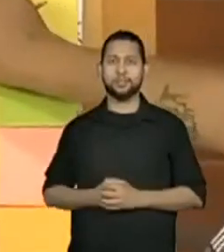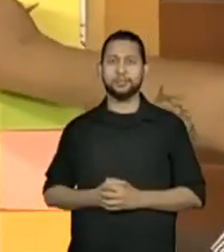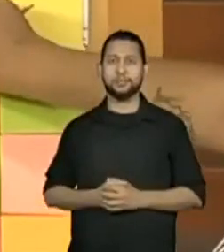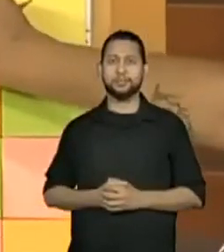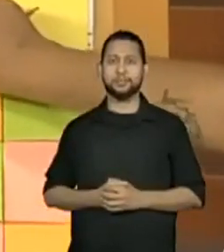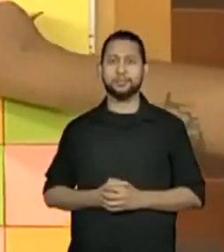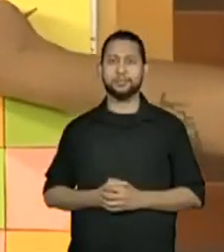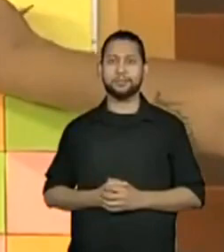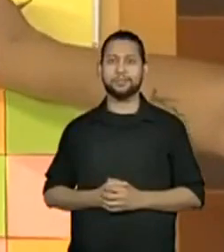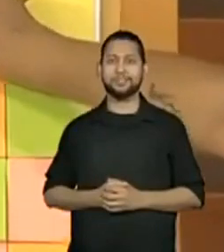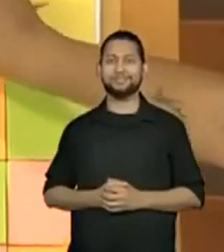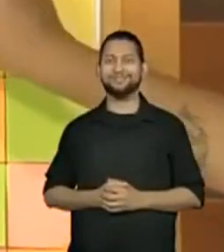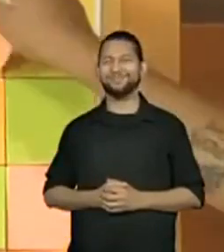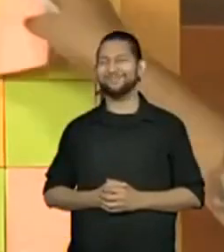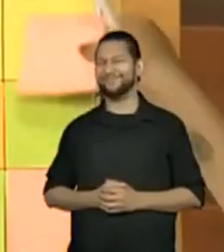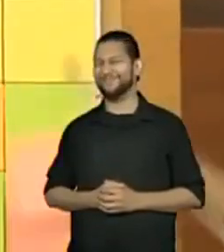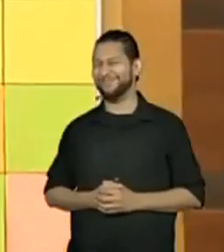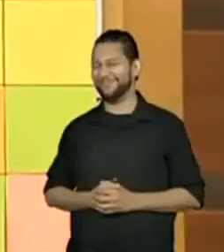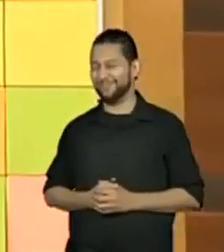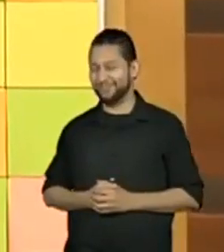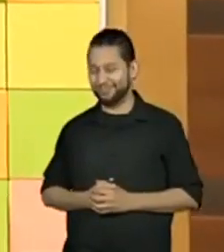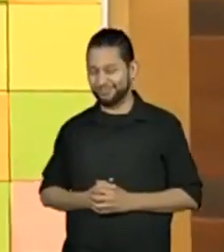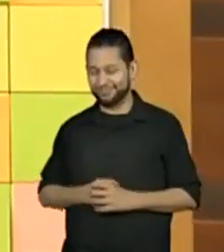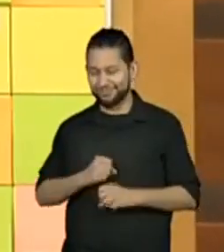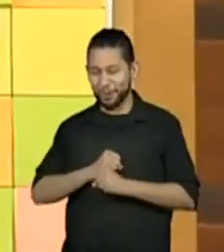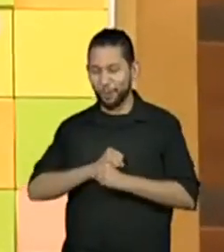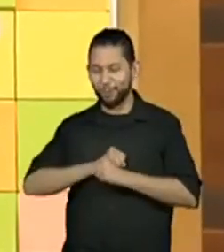certo? Certo. Vamos. Cabum.